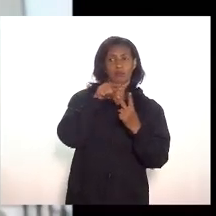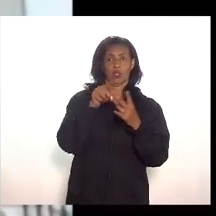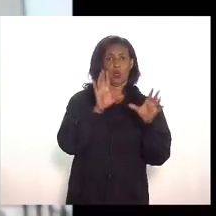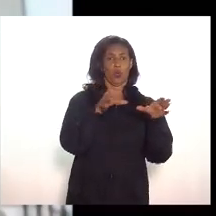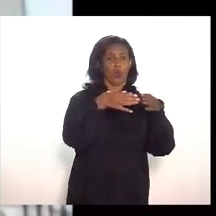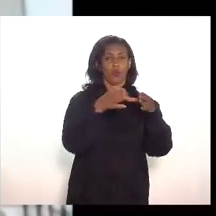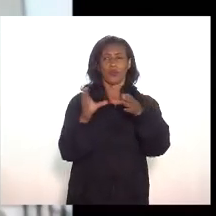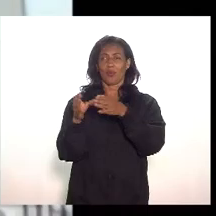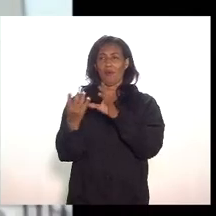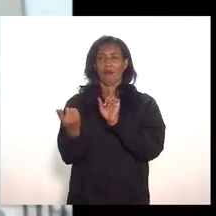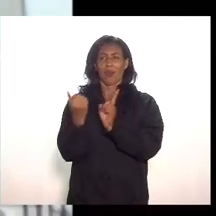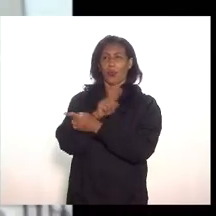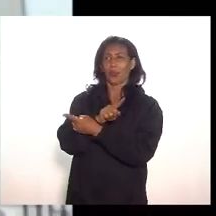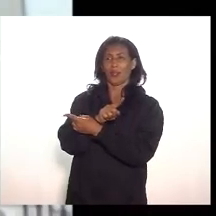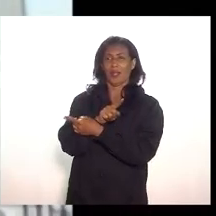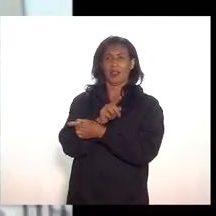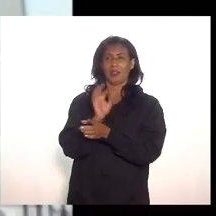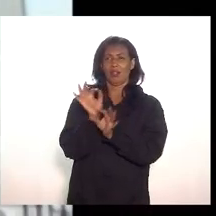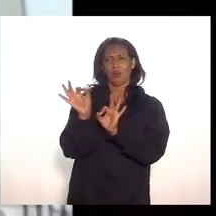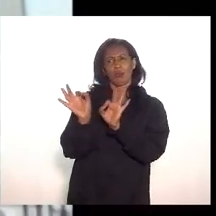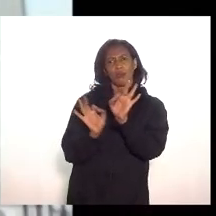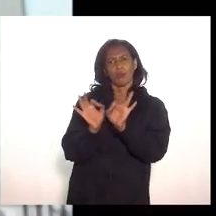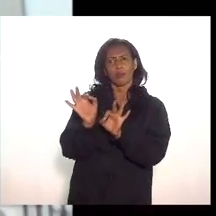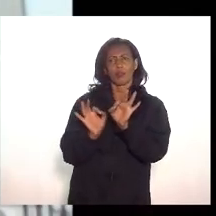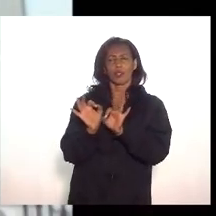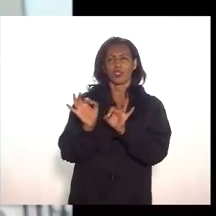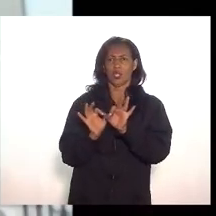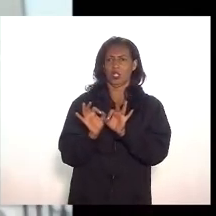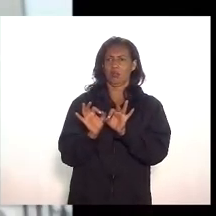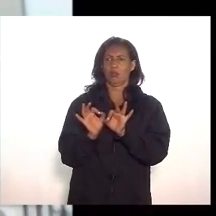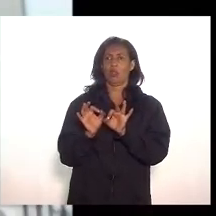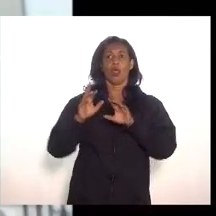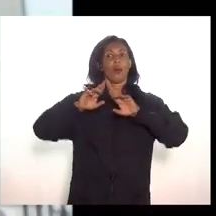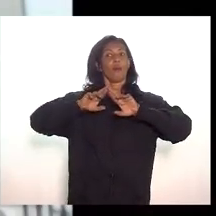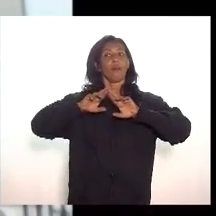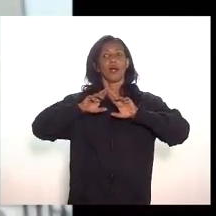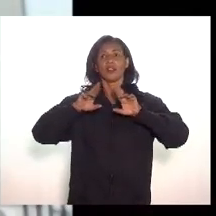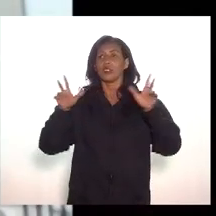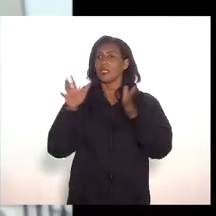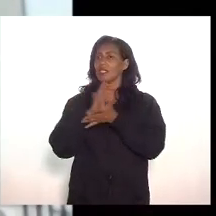pareceres contrários ao projeto. Mas o projeto não chegou a entrar em discussão.